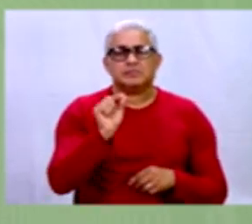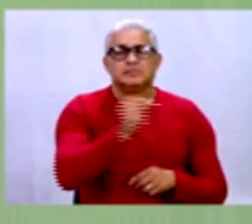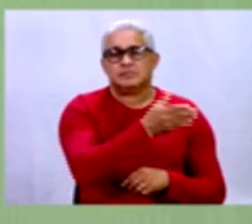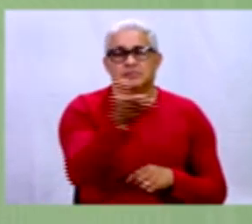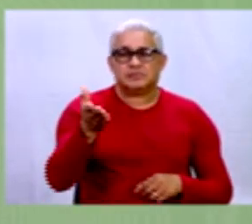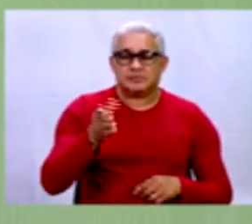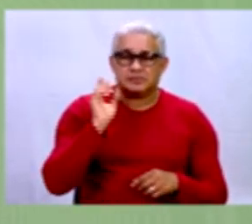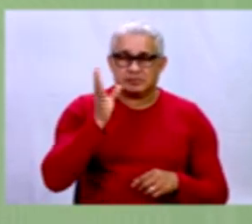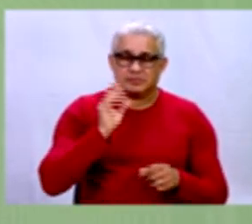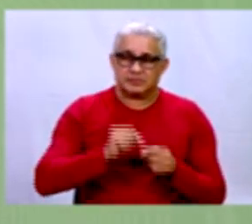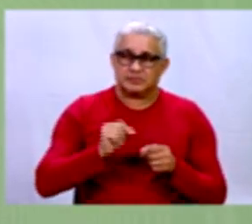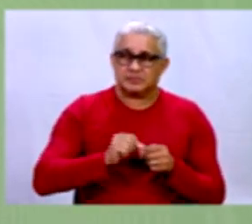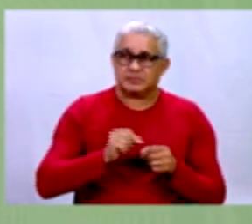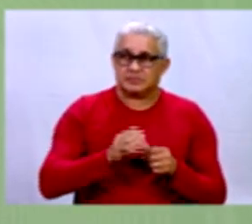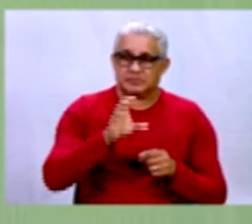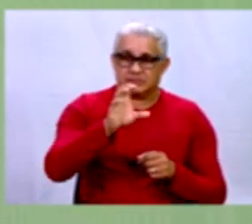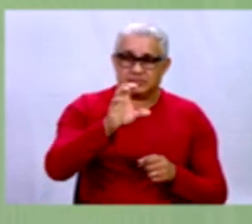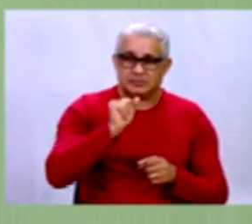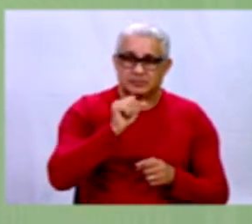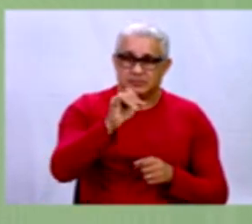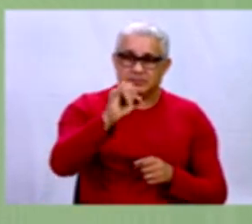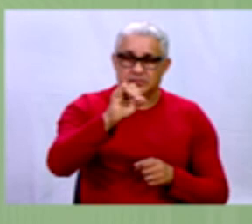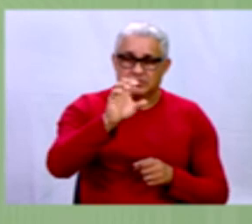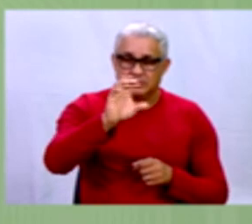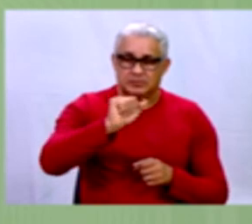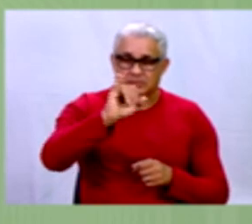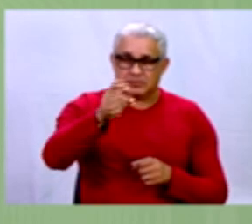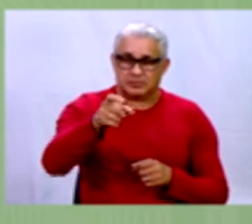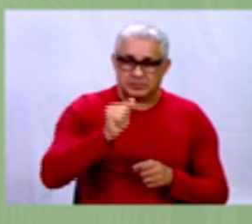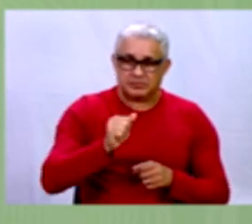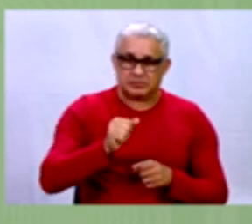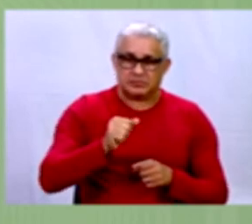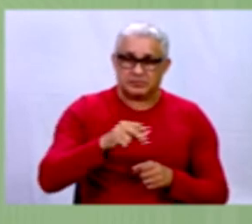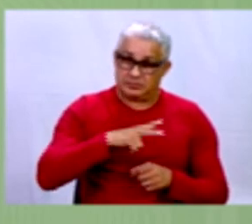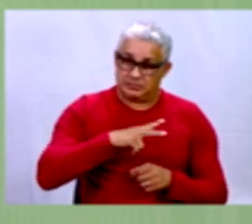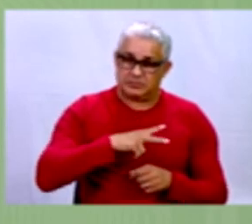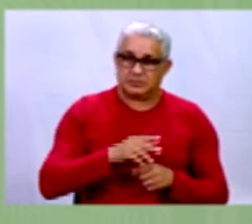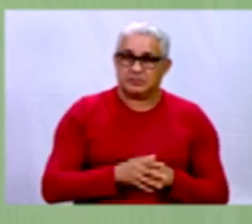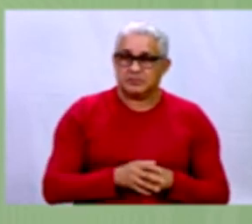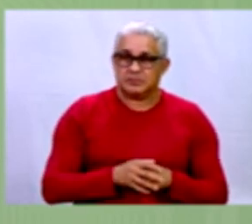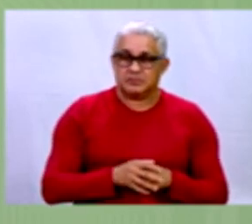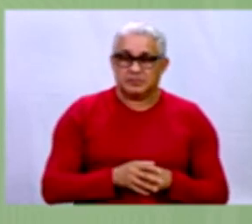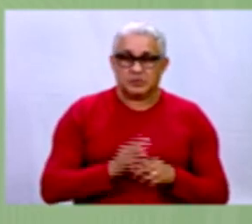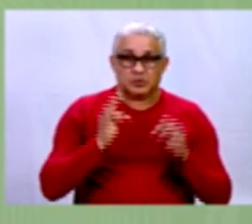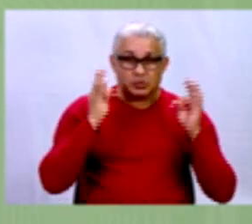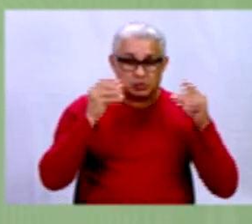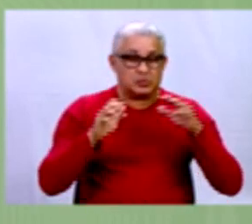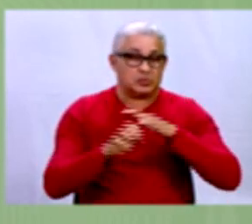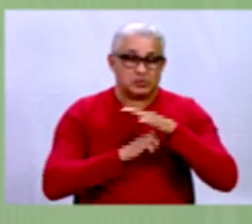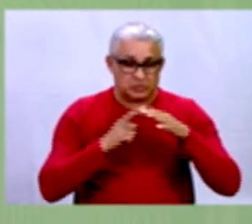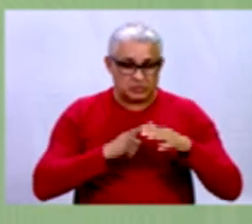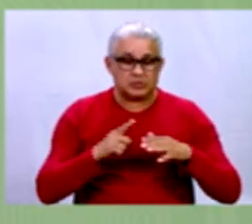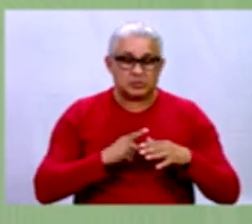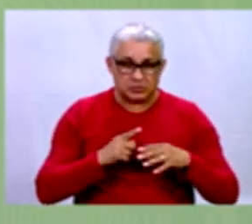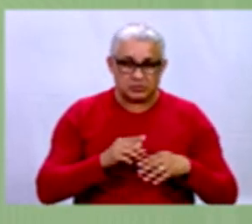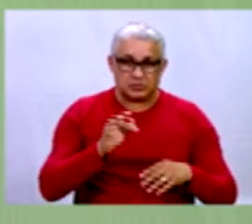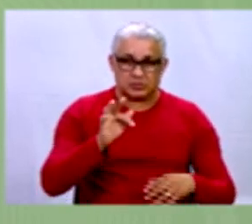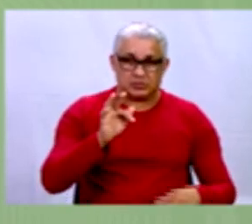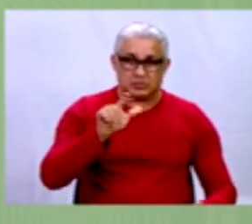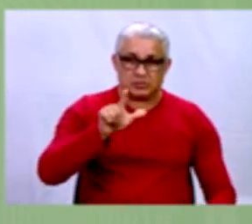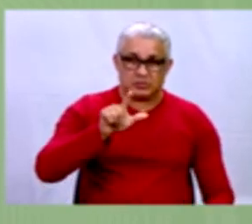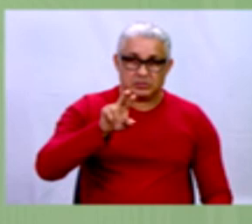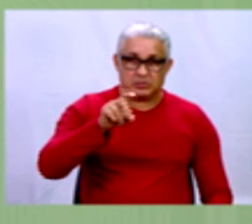caixa? Olha que interessante, aqui eu coloquei, no caso, num fluxo de caixa pessoal. Toda empresa tem fluxo de caixa, tá? Eu estou dando